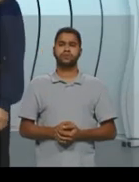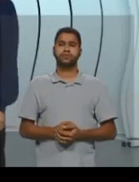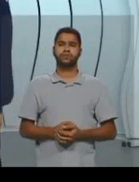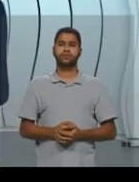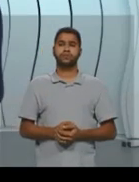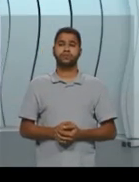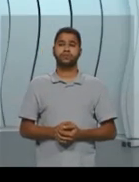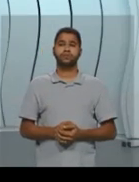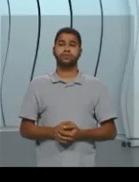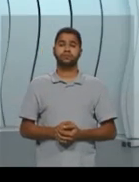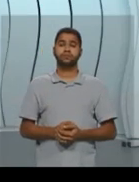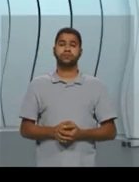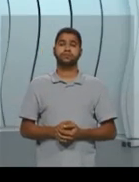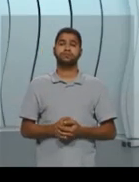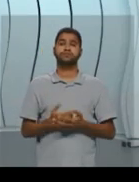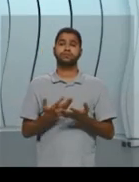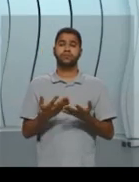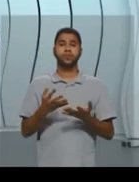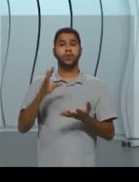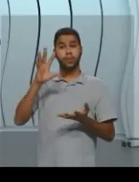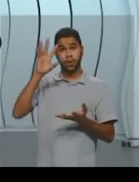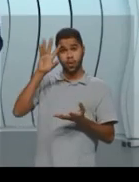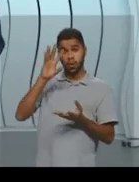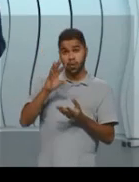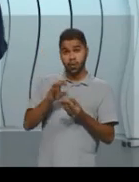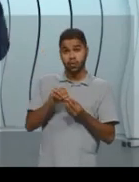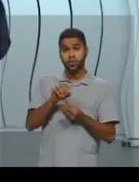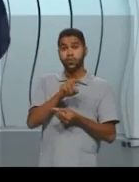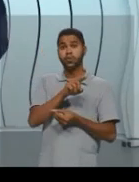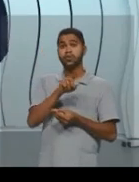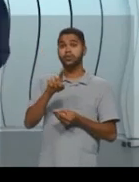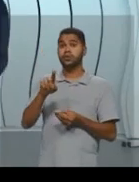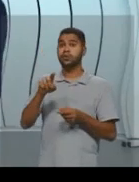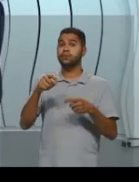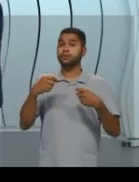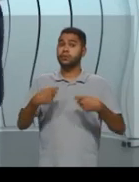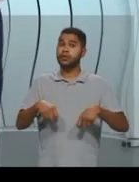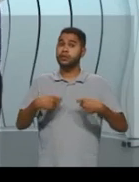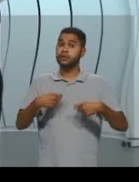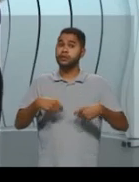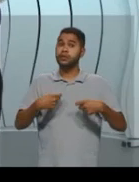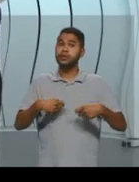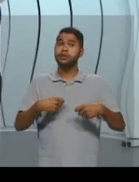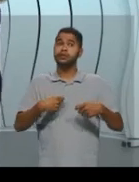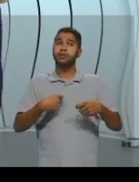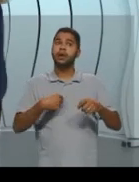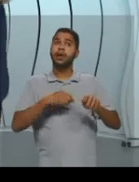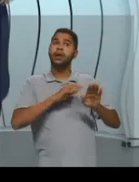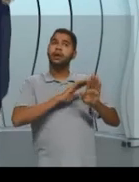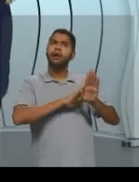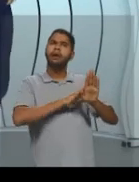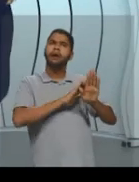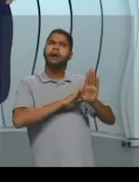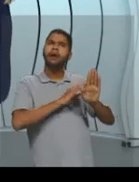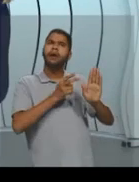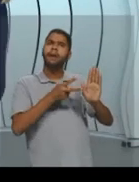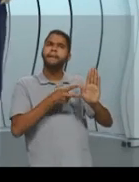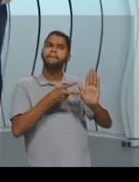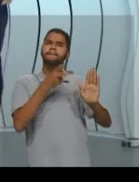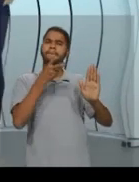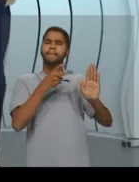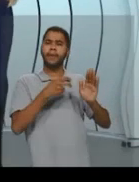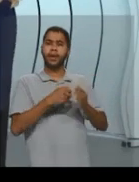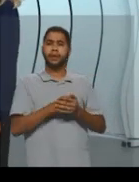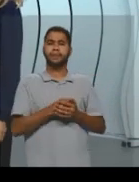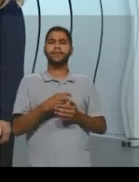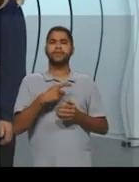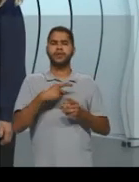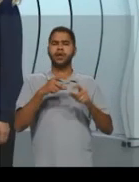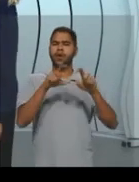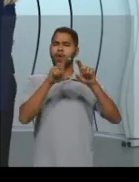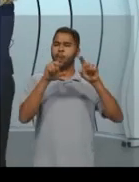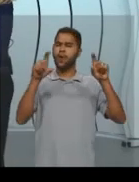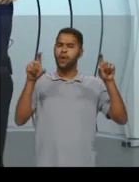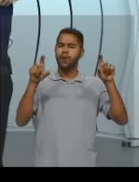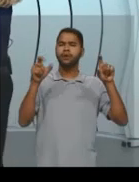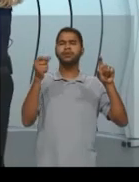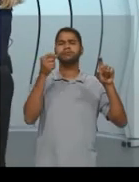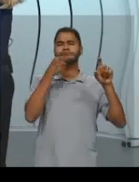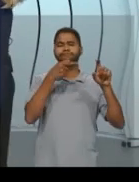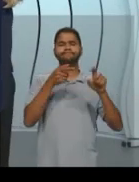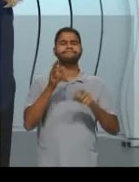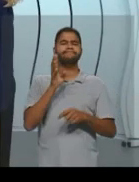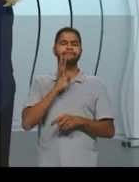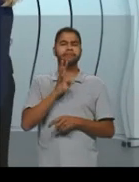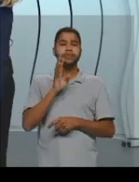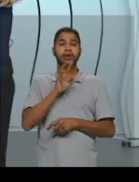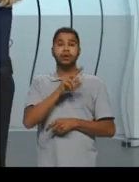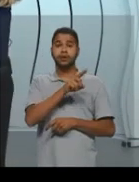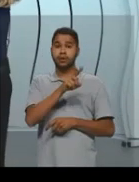Então, para fazer a conclusão, você precisa fazer inferências, né? Aqui eu tenho outra tirinha muito legal